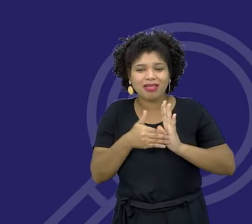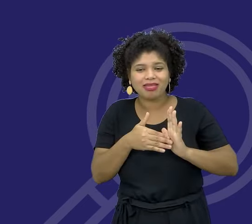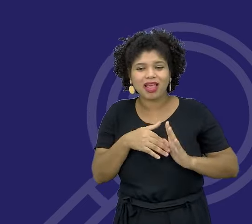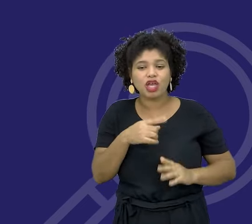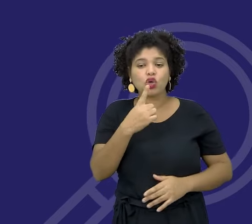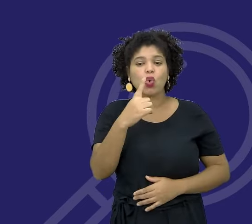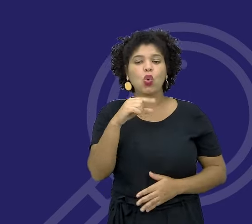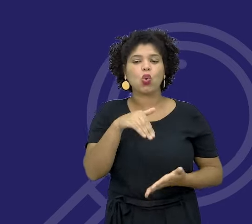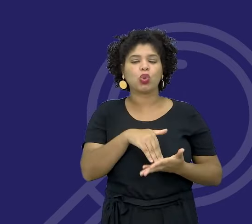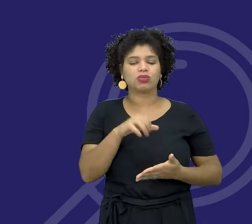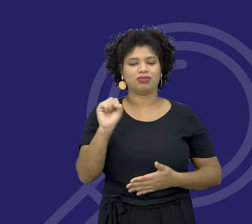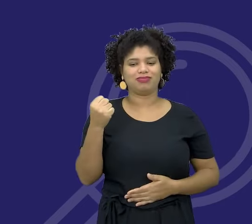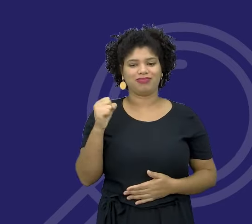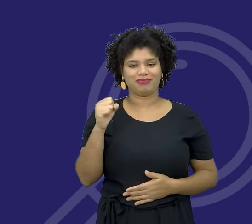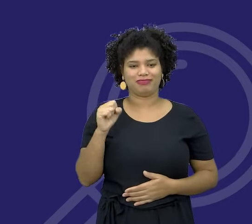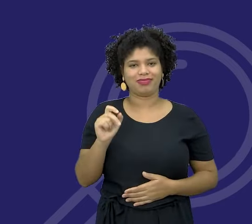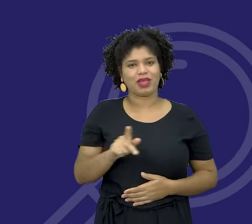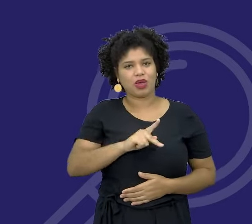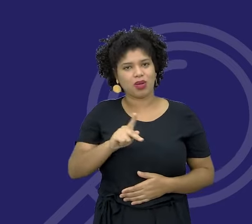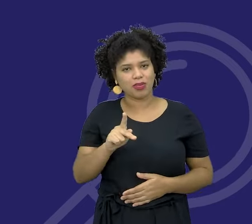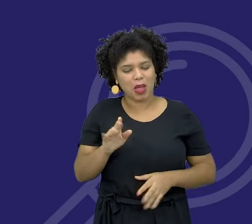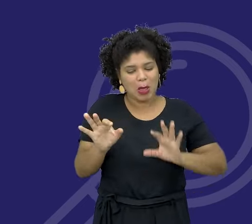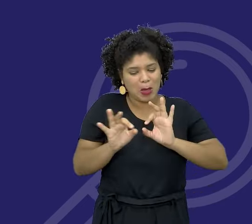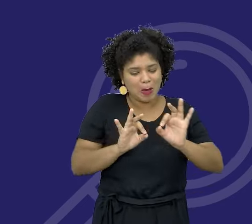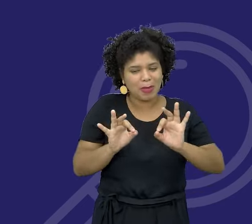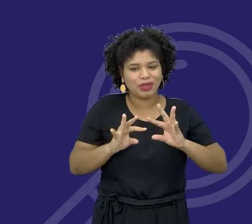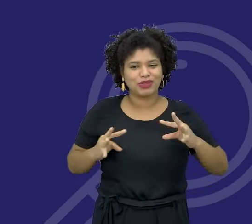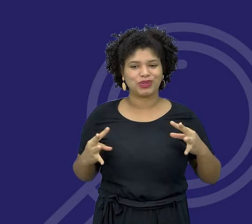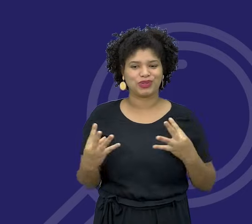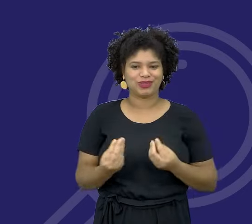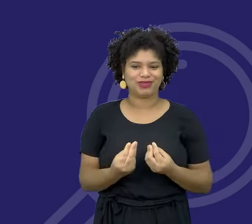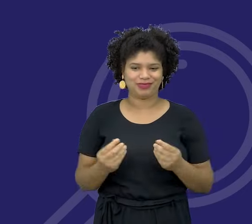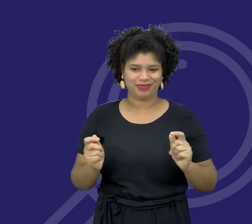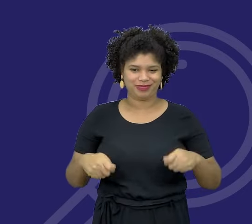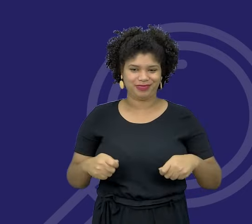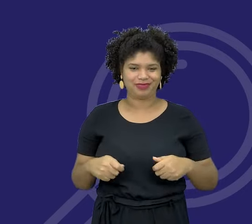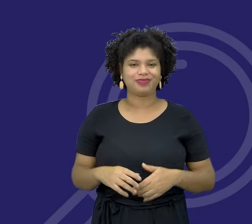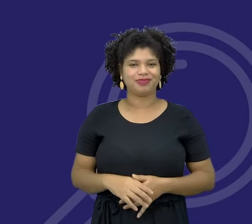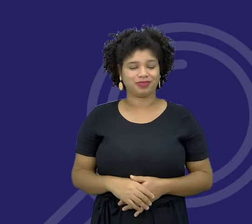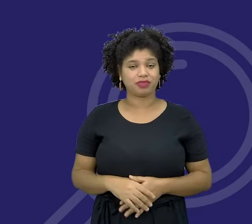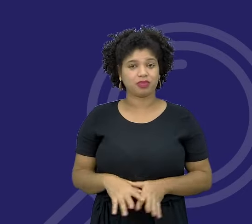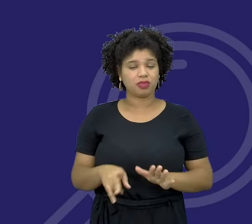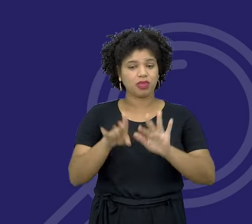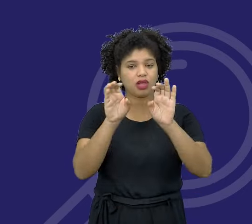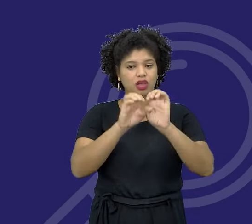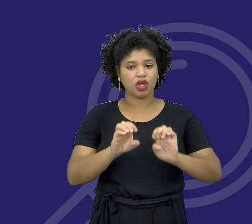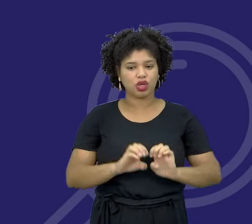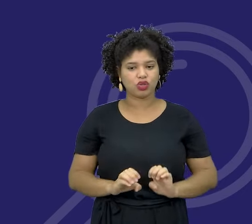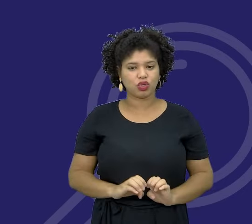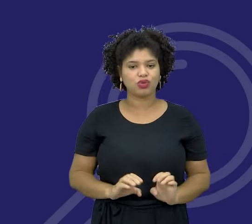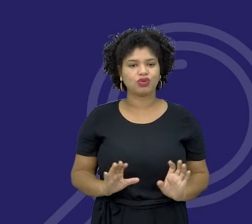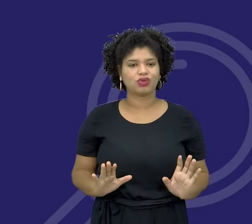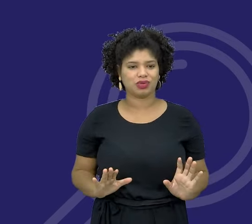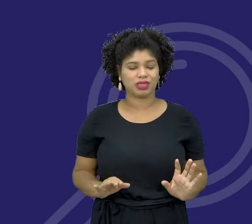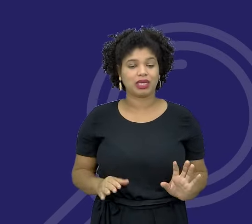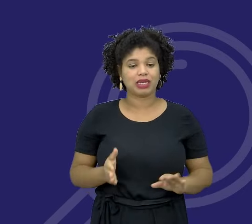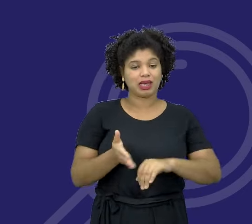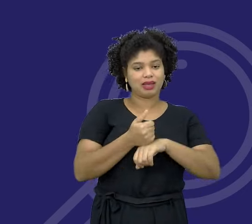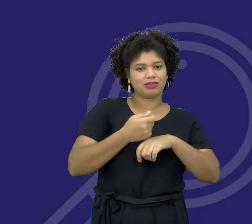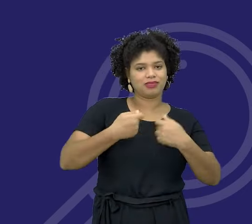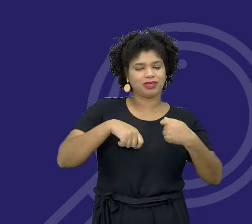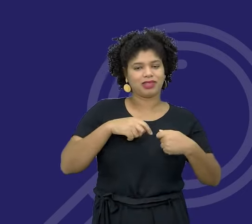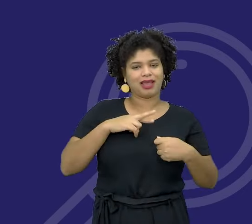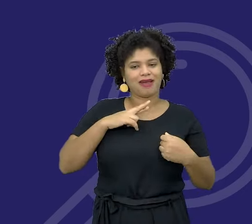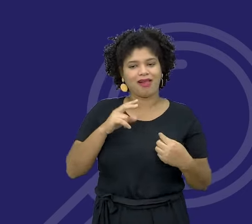8. O professor ele faz a sistematização do quê? Da estrutura que deveria ter sido a resposta,